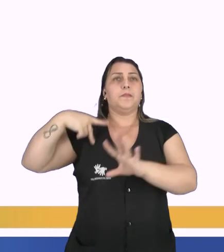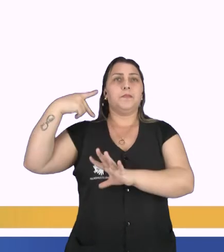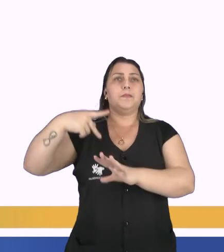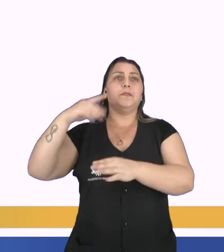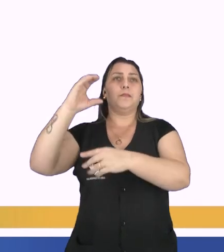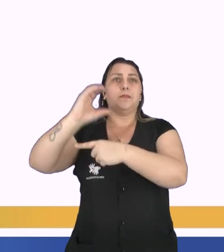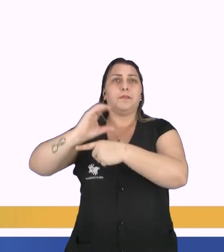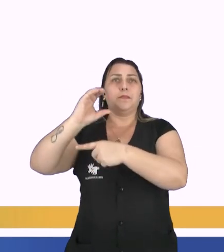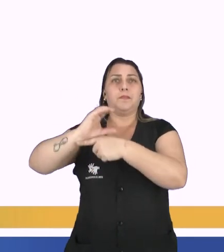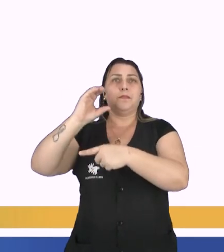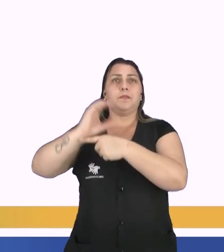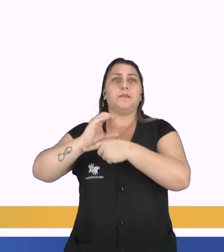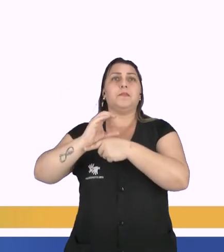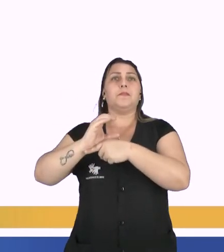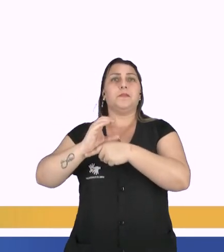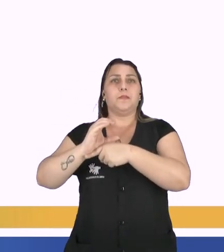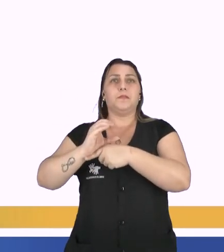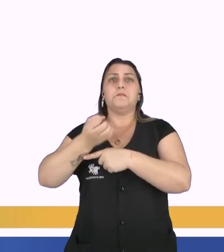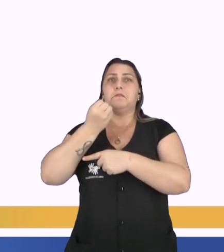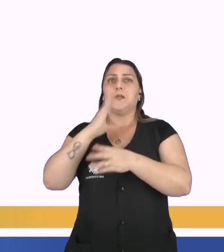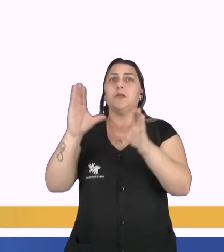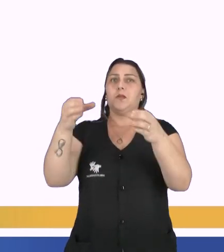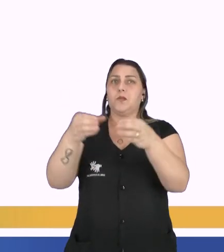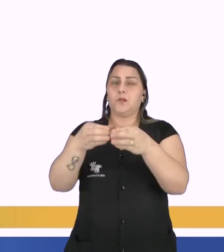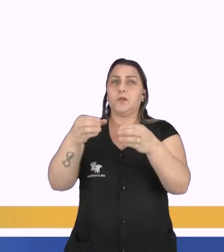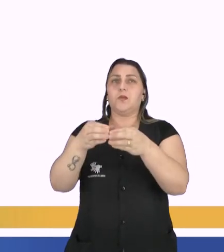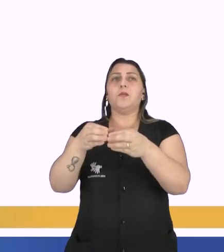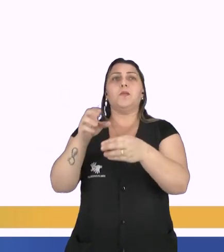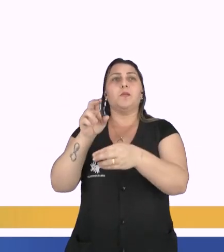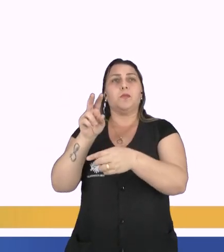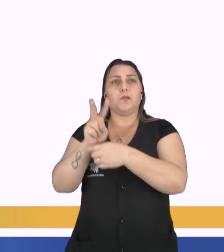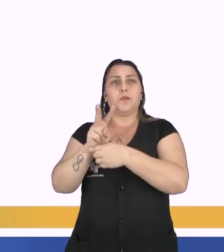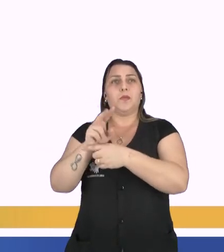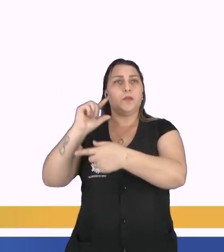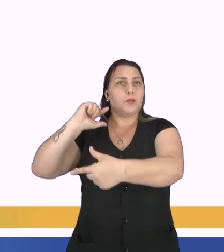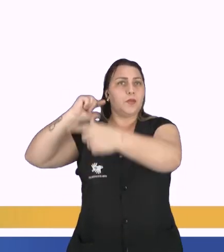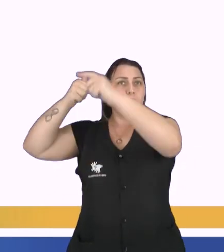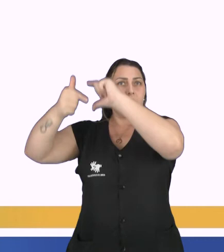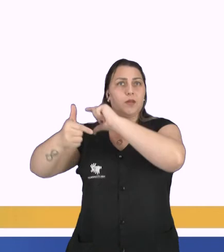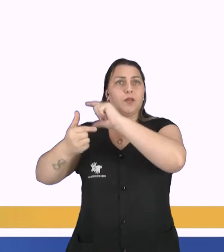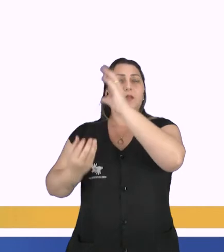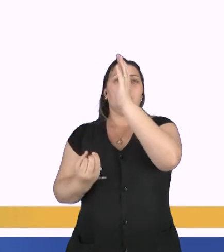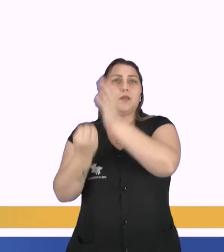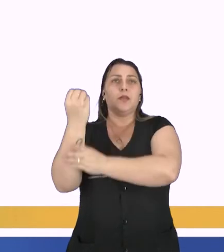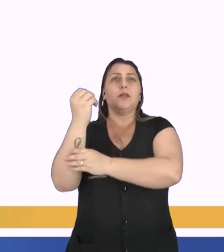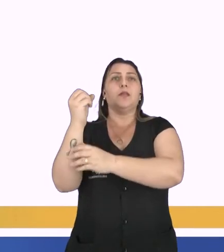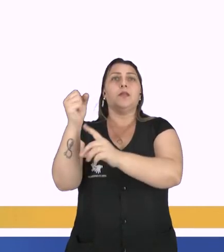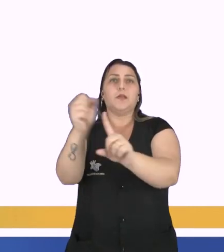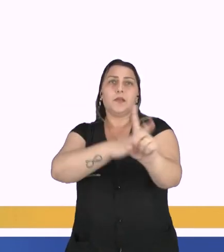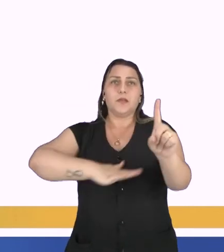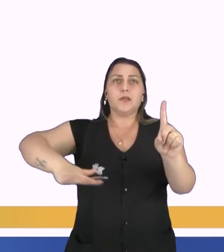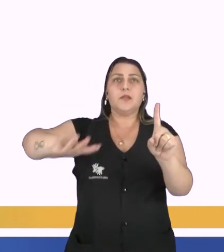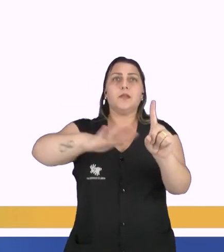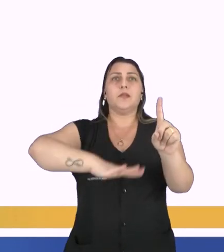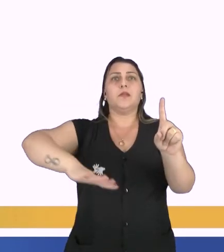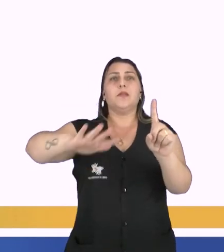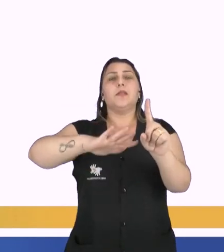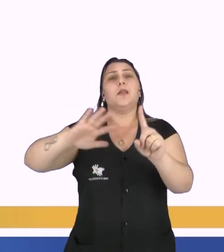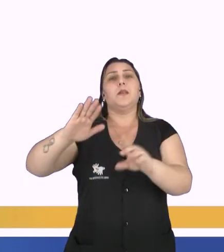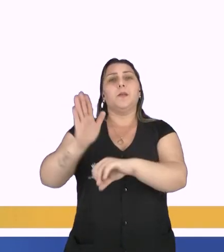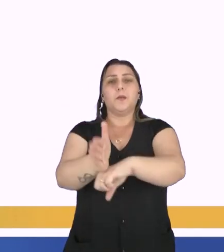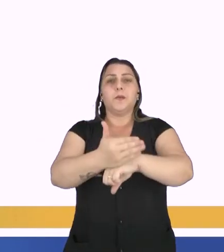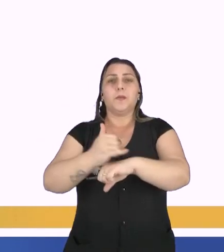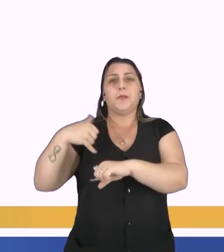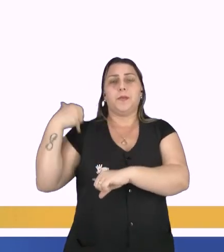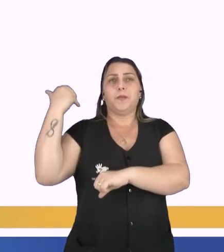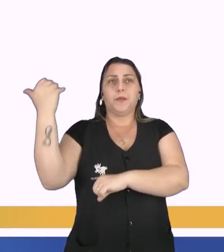liberal. C. A trama bem-sucedida do grupo conservador, que fundara a sociedade promotora